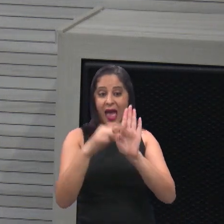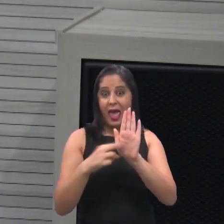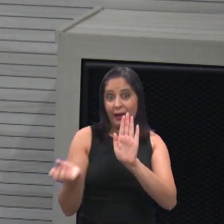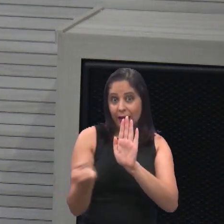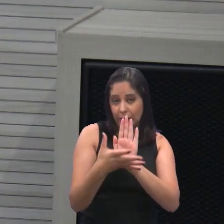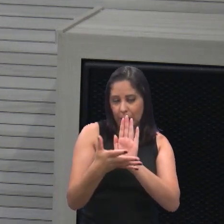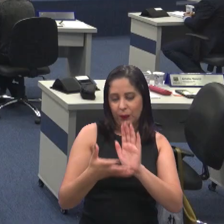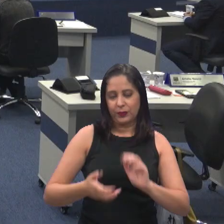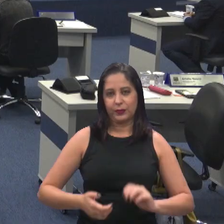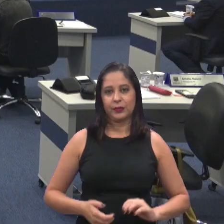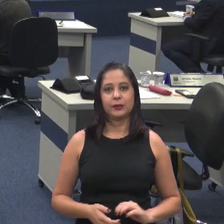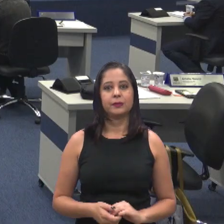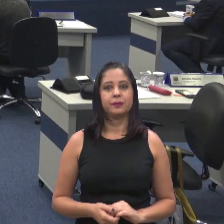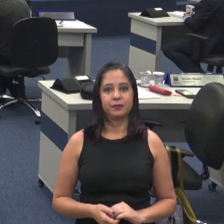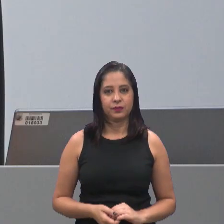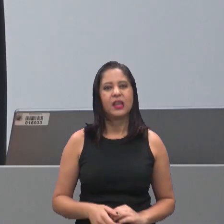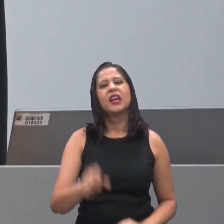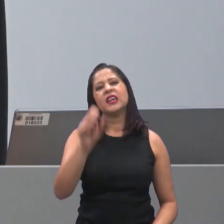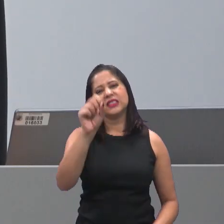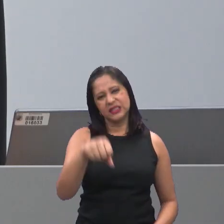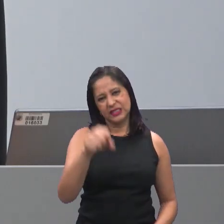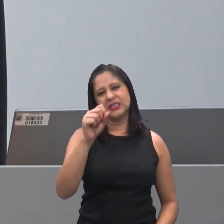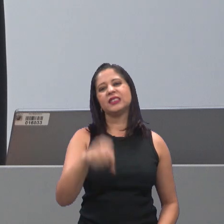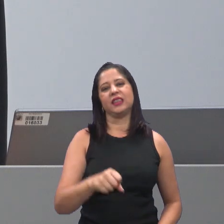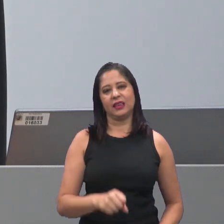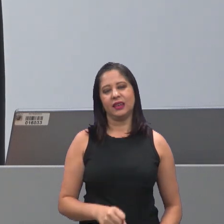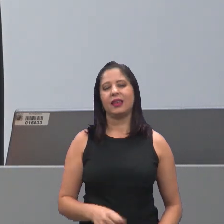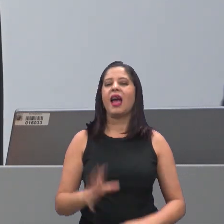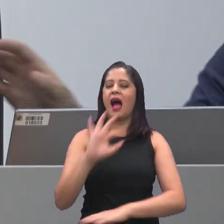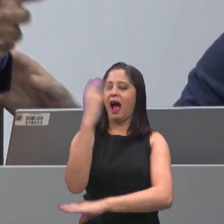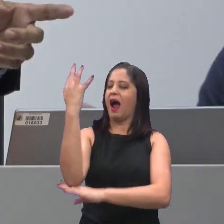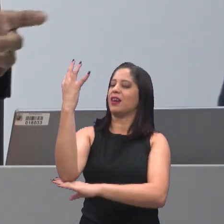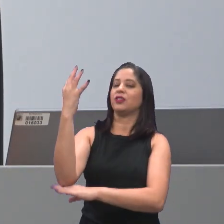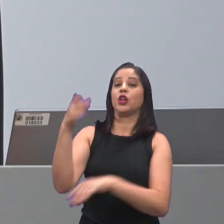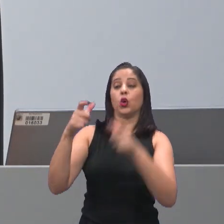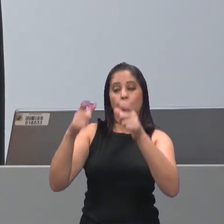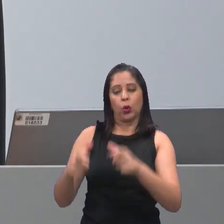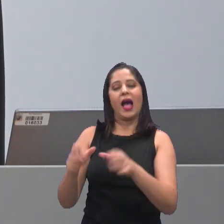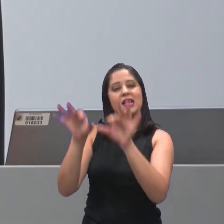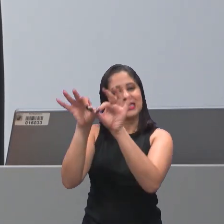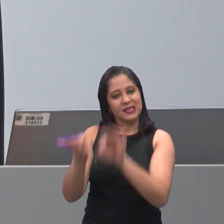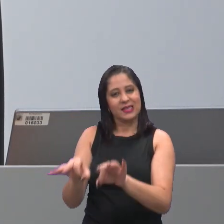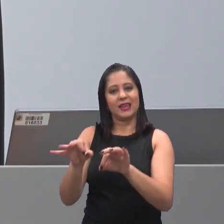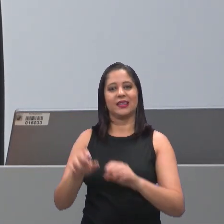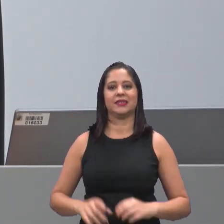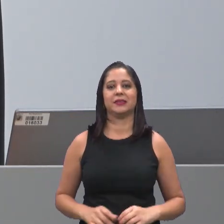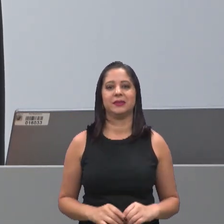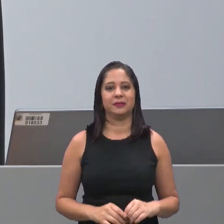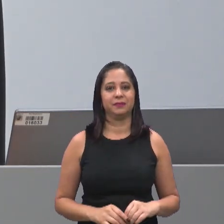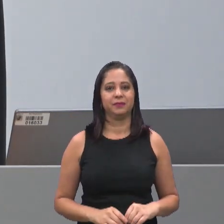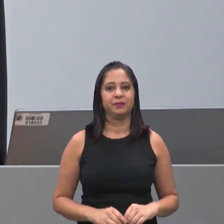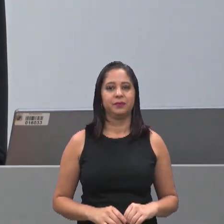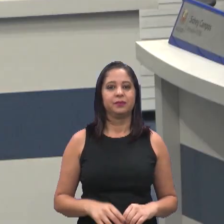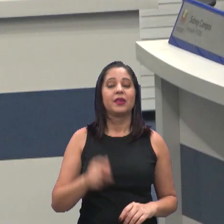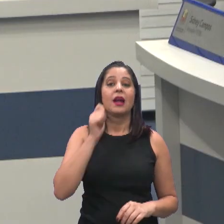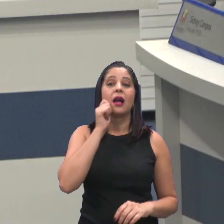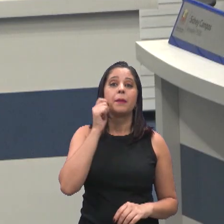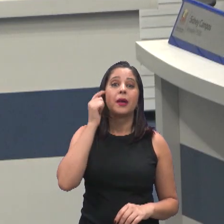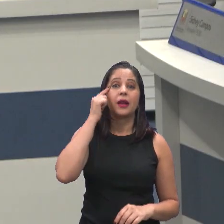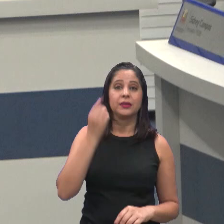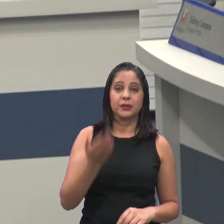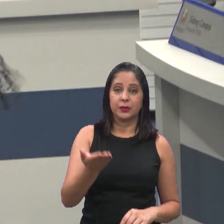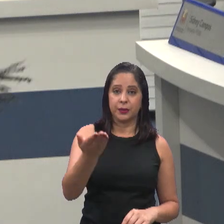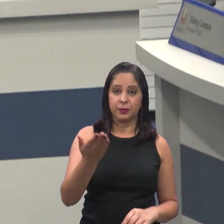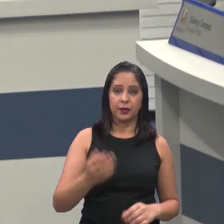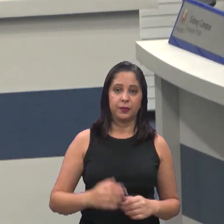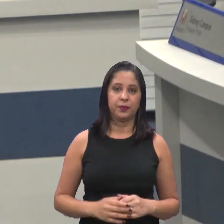José. Todo mundo quer árvore, no lugar certo, né, vereador? Questão de ordem, vereadora Amélia não. Senhor presidente, para